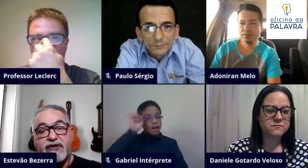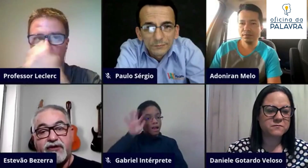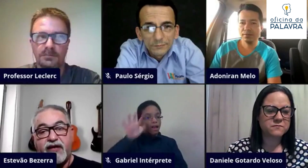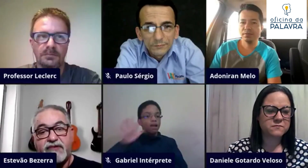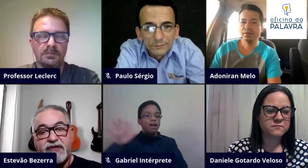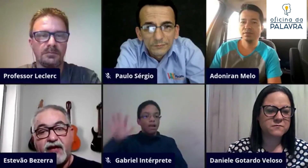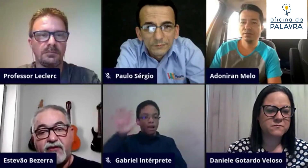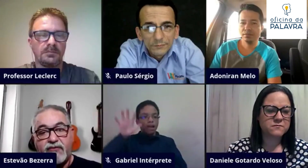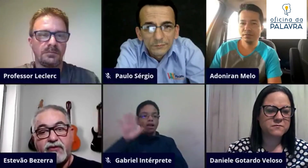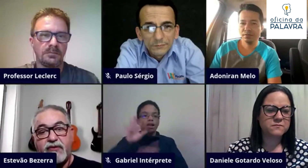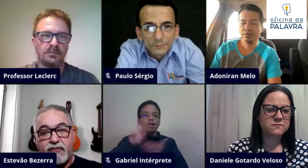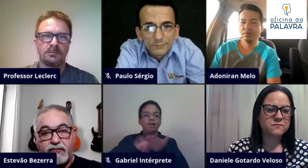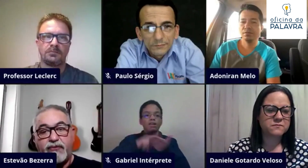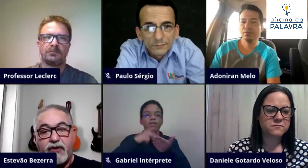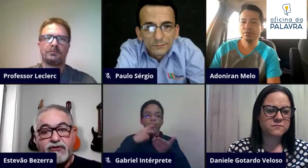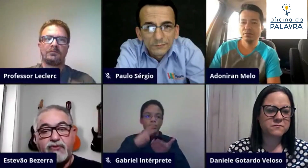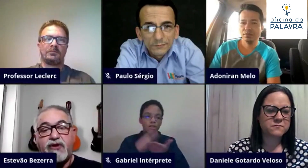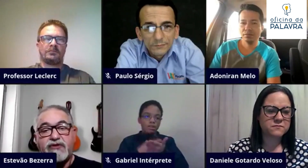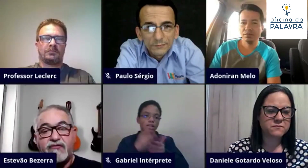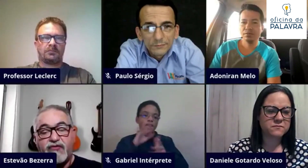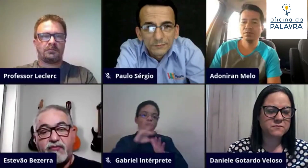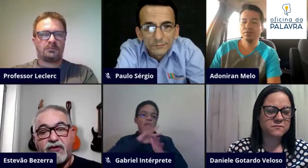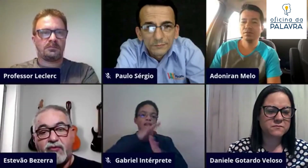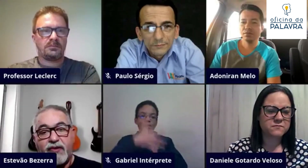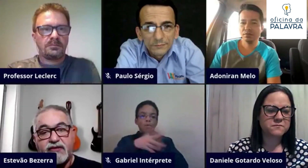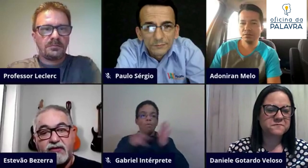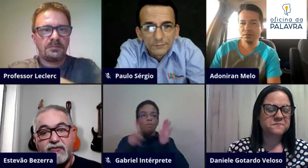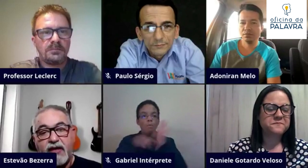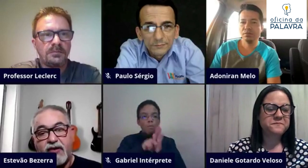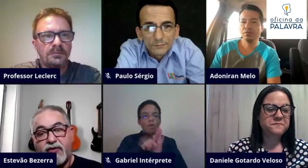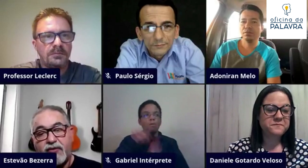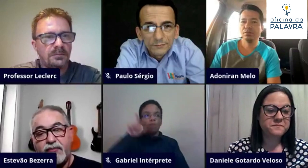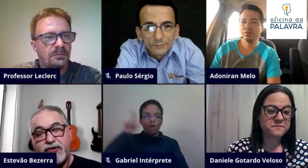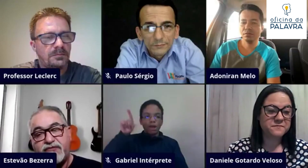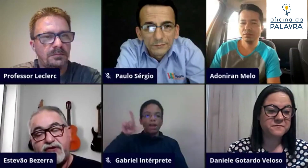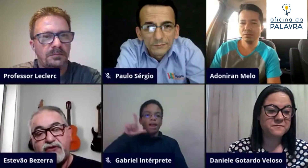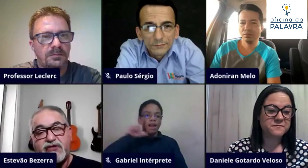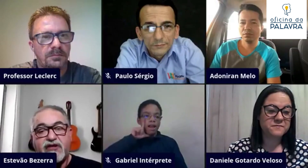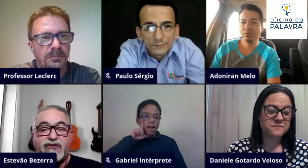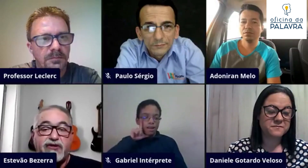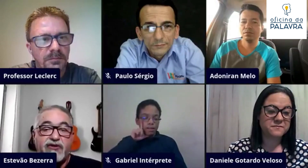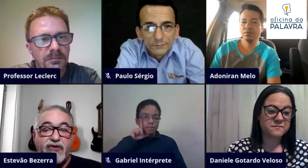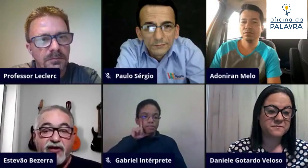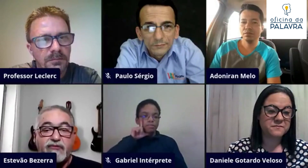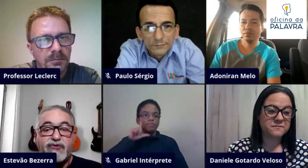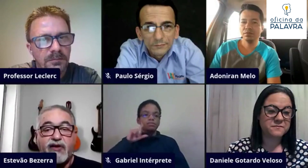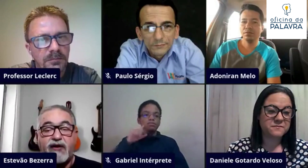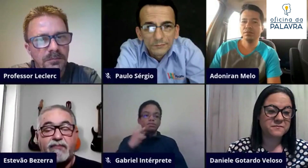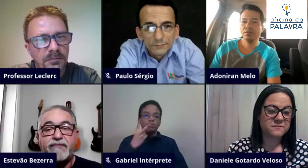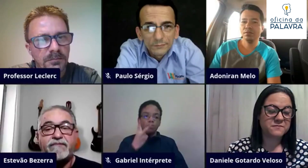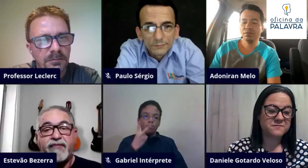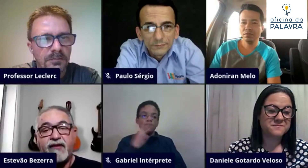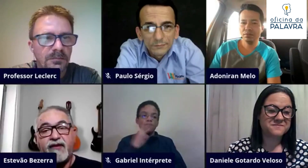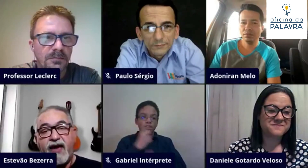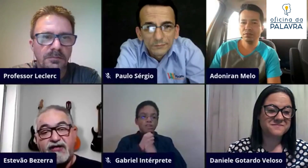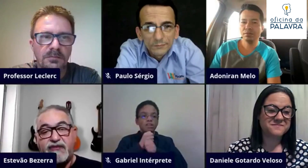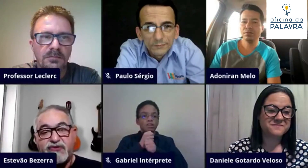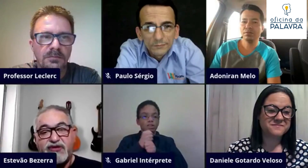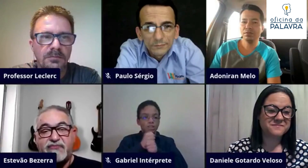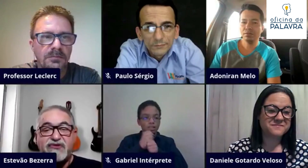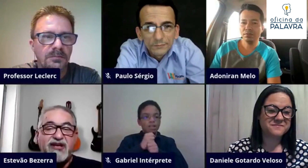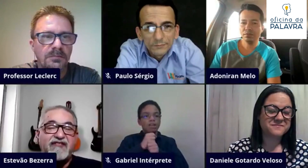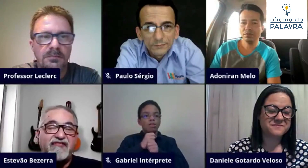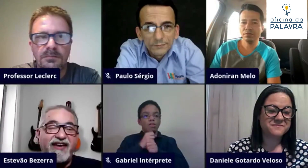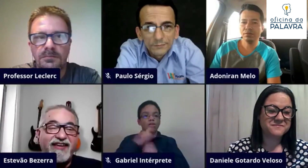língua de sinais de Guiné-Bissau, por causa do nosso envolvimento com a CIL. E agora, depois de 22 anos, nós retornamos do campo,